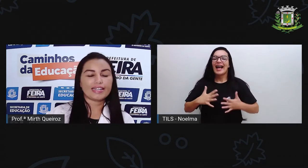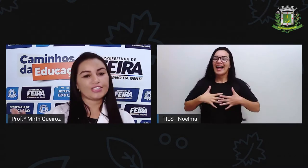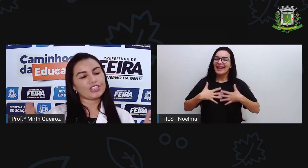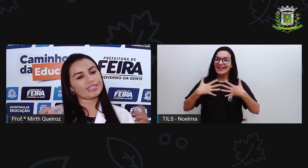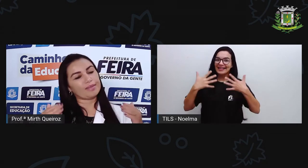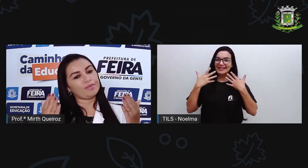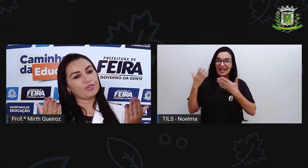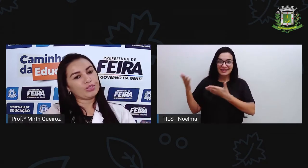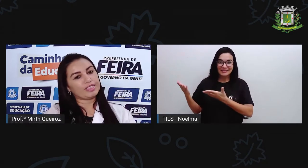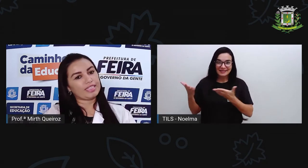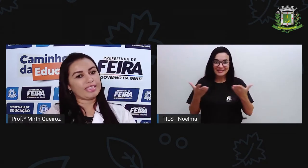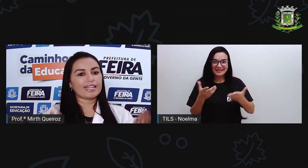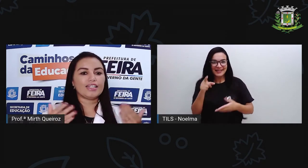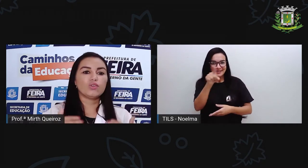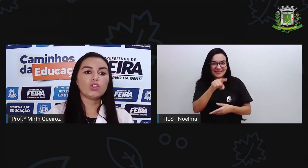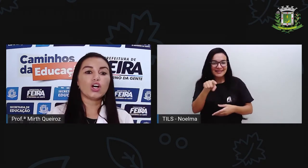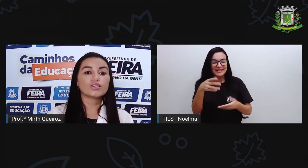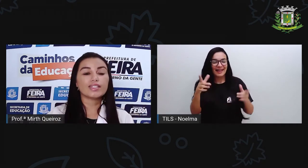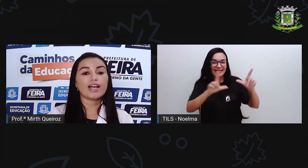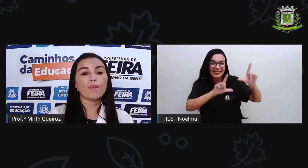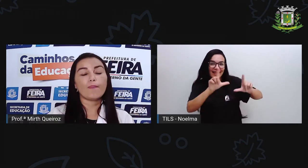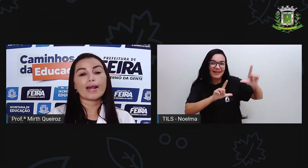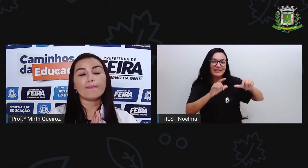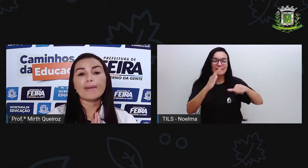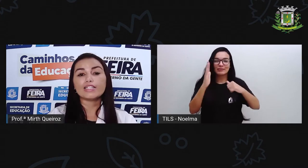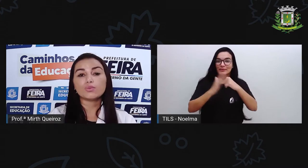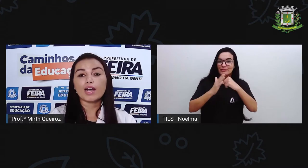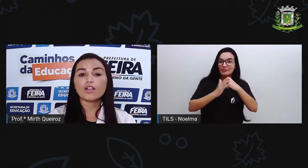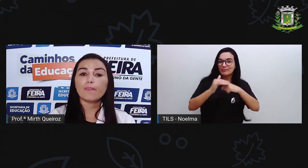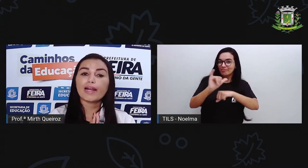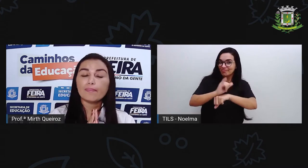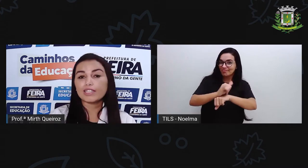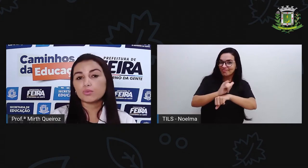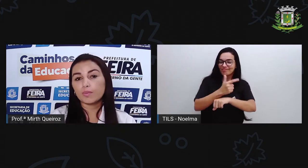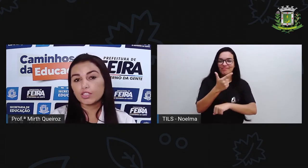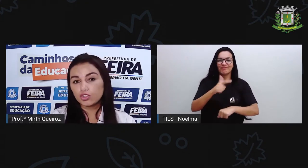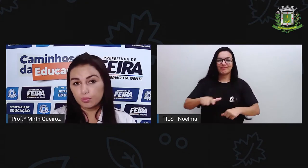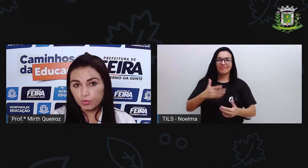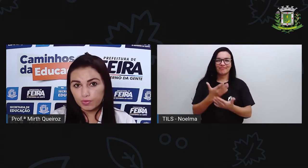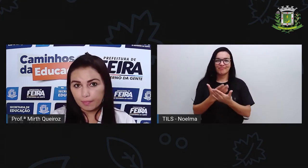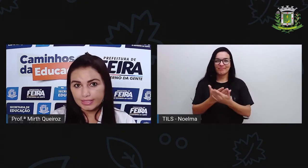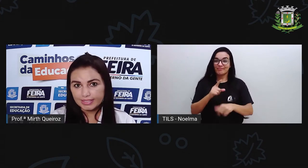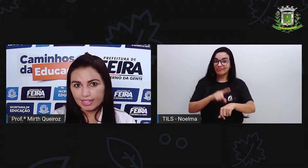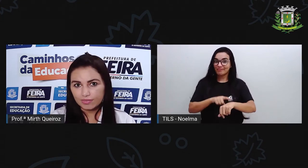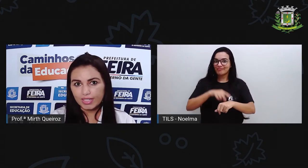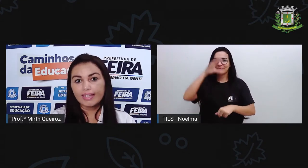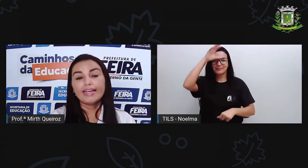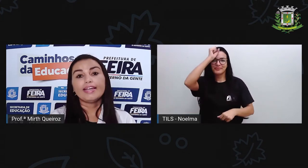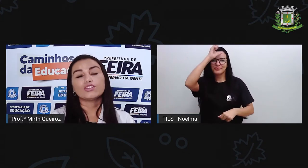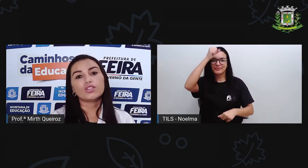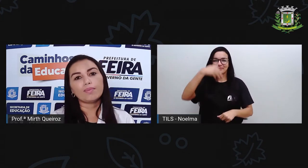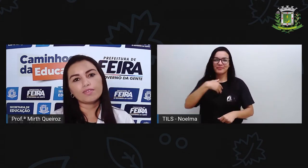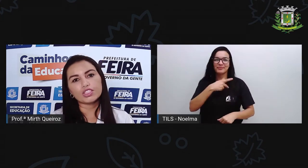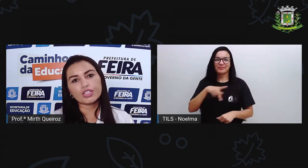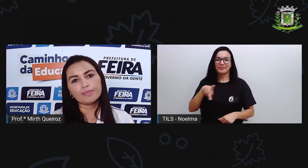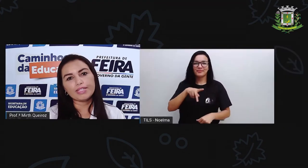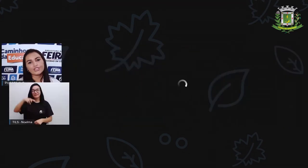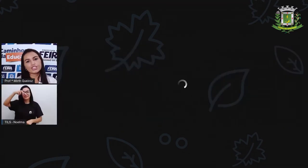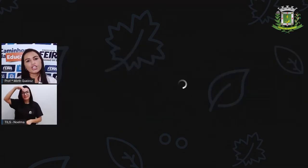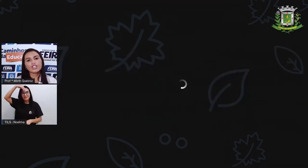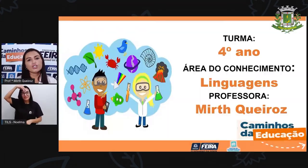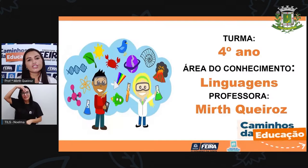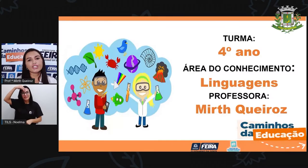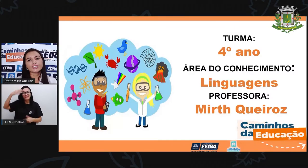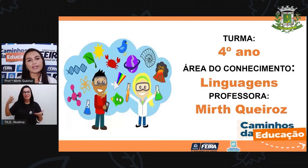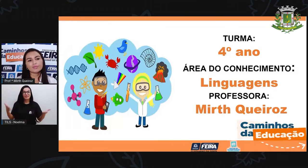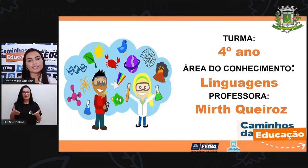alegria que a gente recebe vocês aqui no nosso canal para mais uma aula, para mais um momento de muito aprendizado. Eu sou a professora Mint